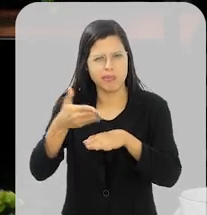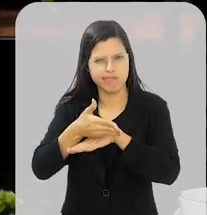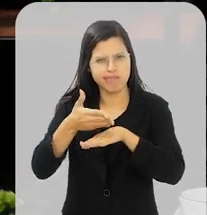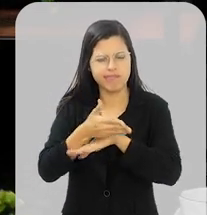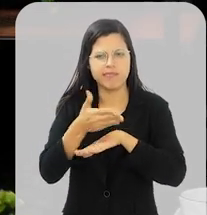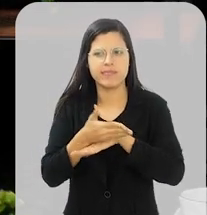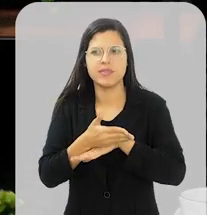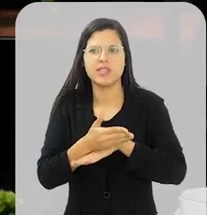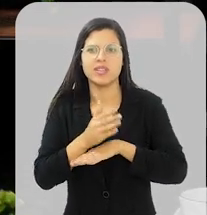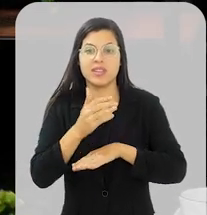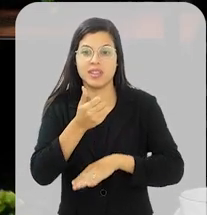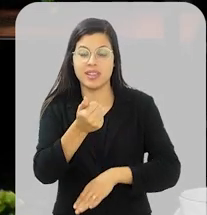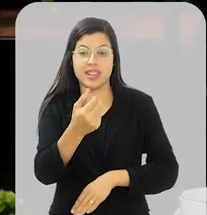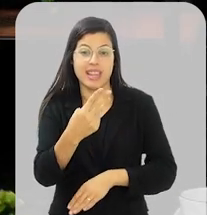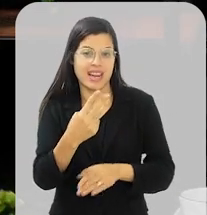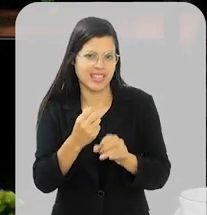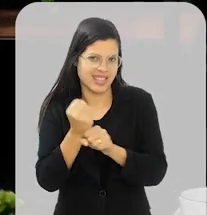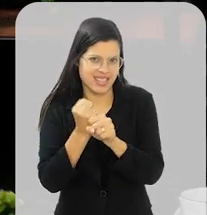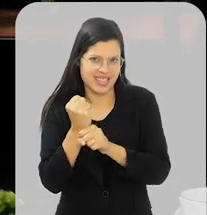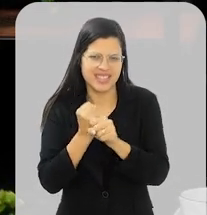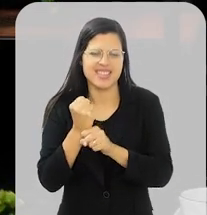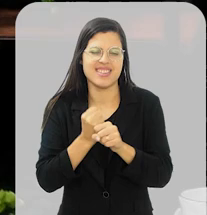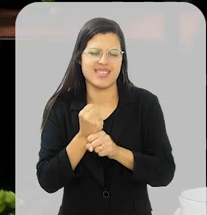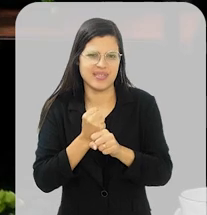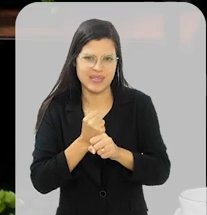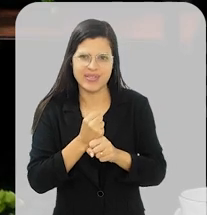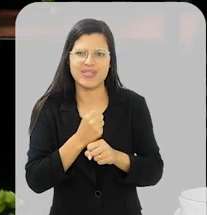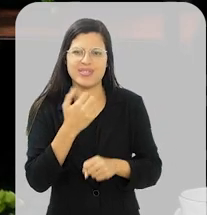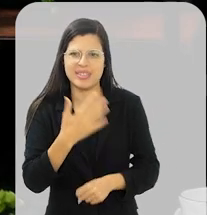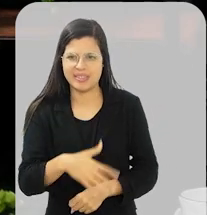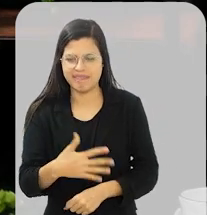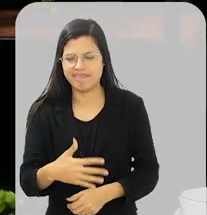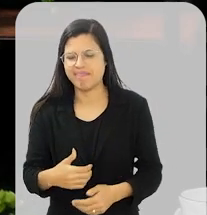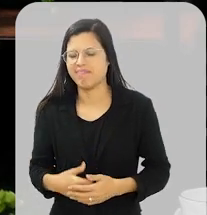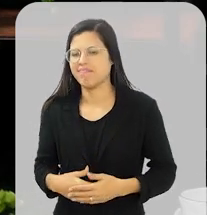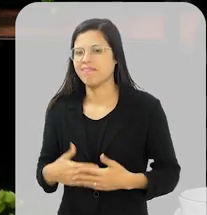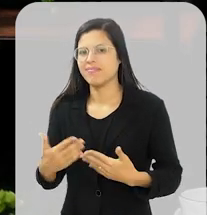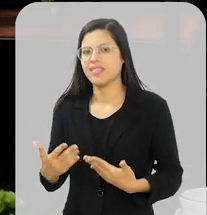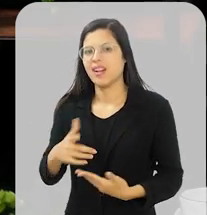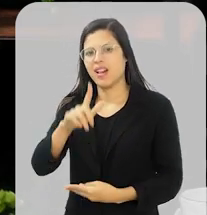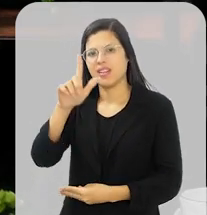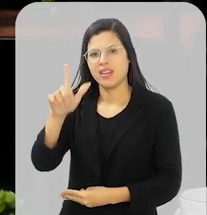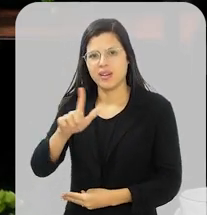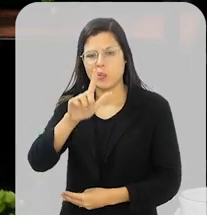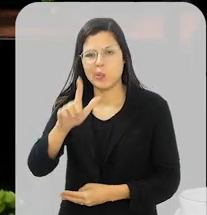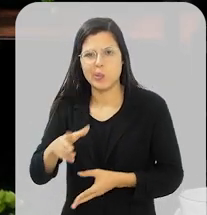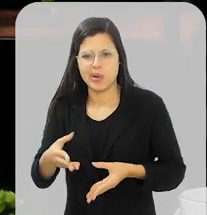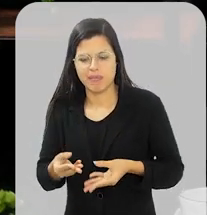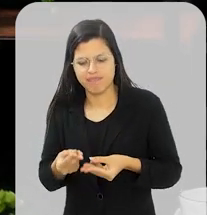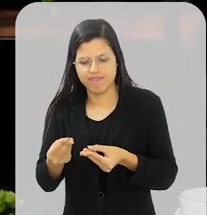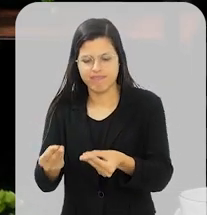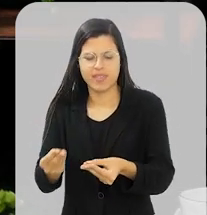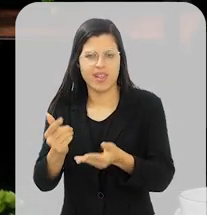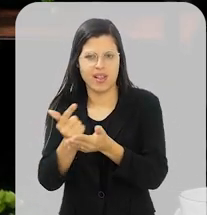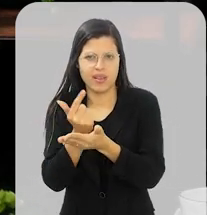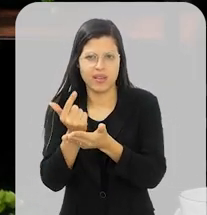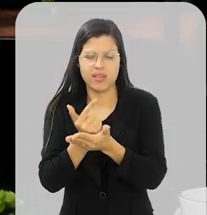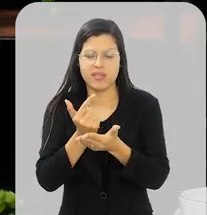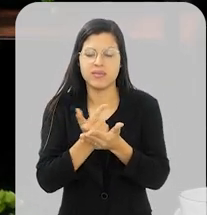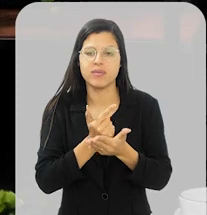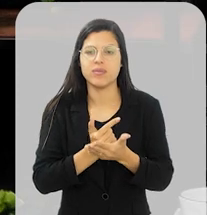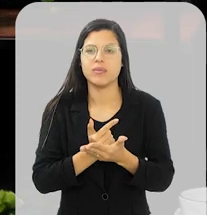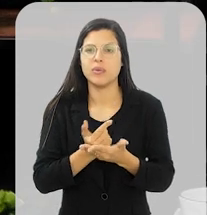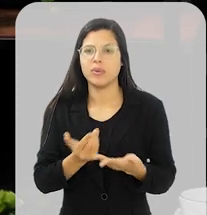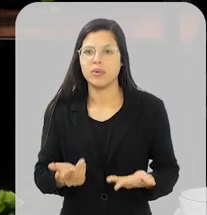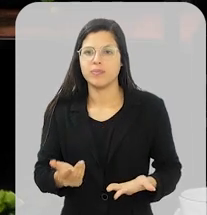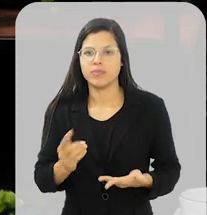edição, há muito É muito tempo. tempo, né? 13 anos, gente. É, É muito tempo. levando nossa literatura, nossos livros,